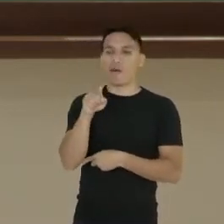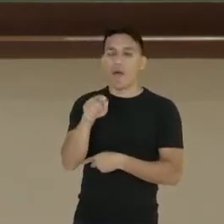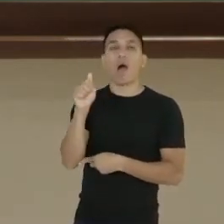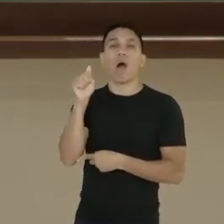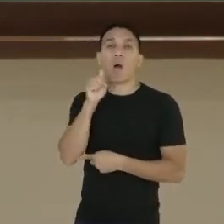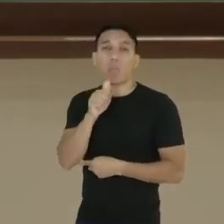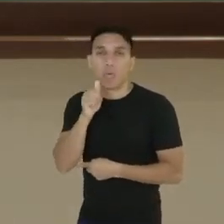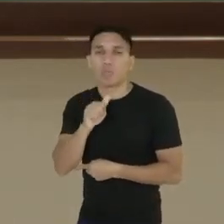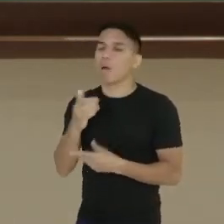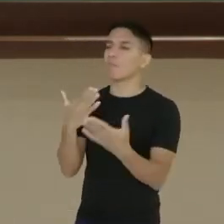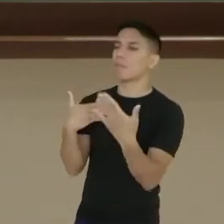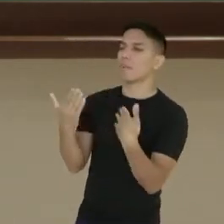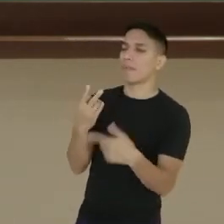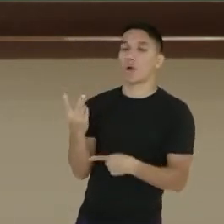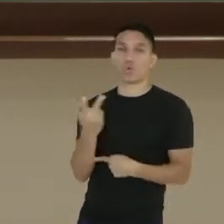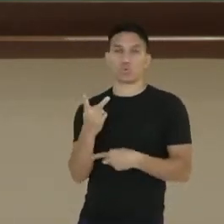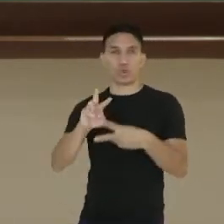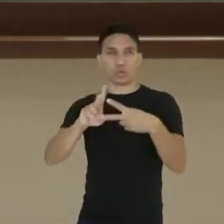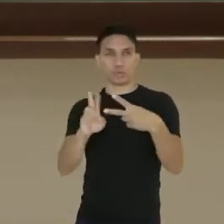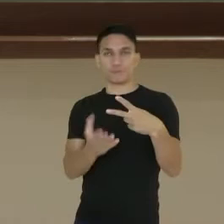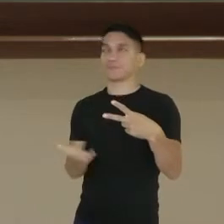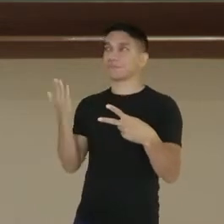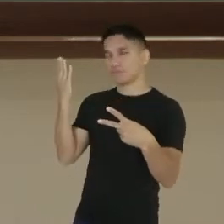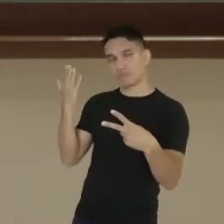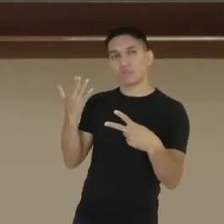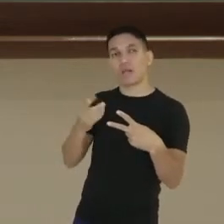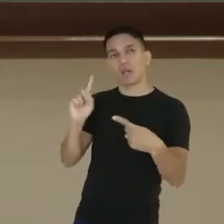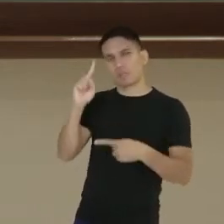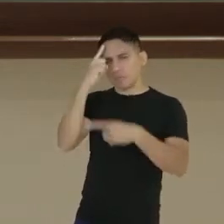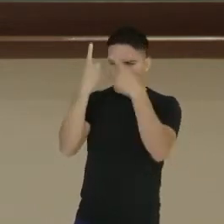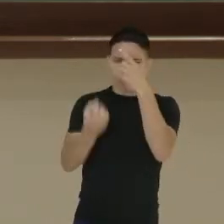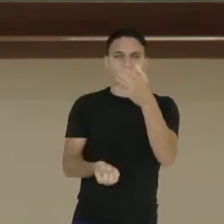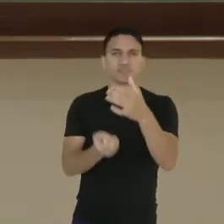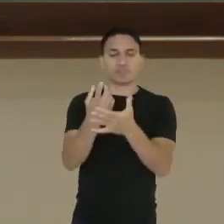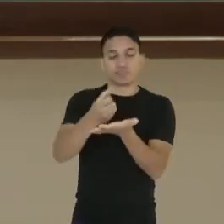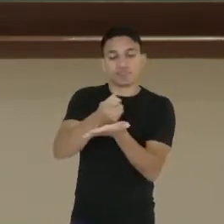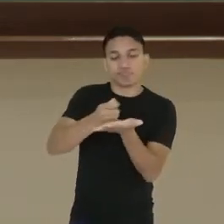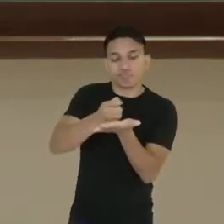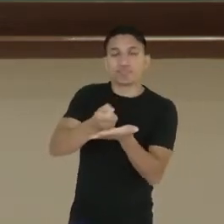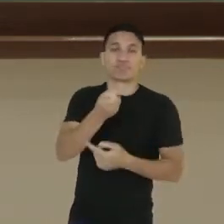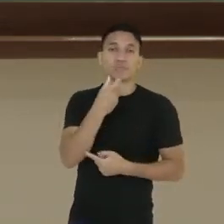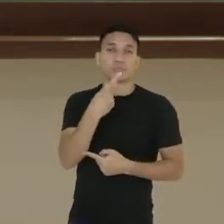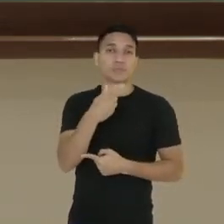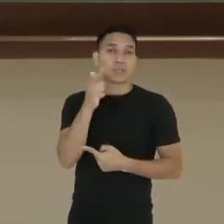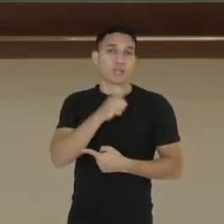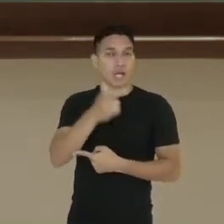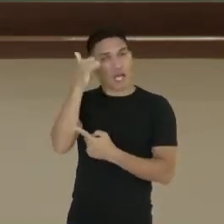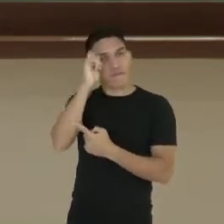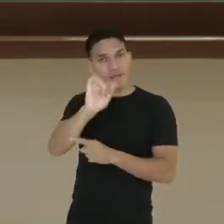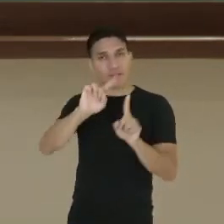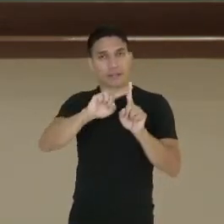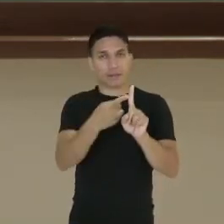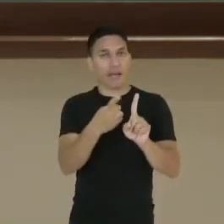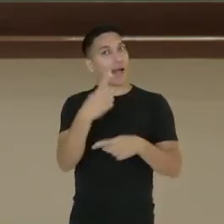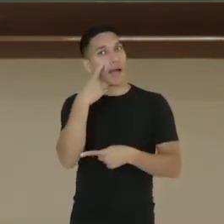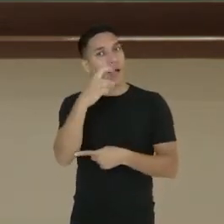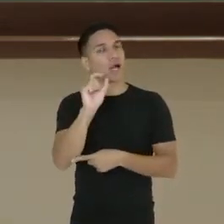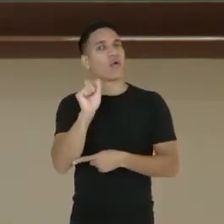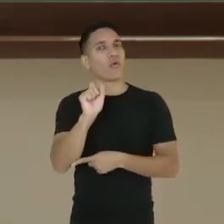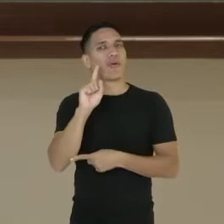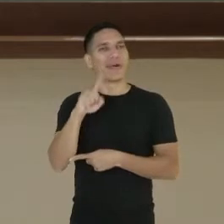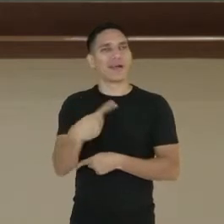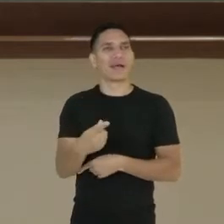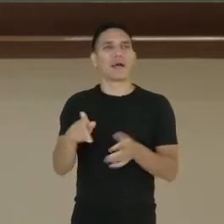mulheres conversaram com esses homens e fizeram a pílula anticoncepcional. O interessante é que ela